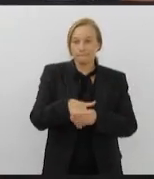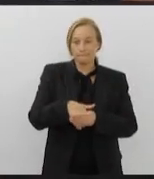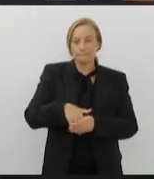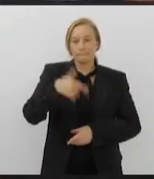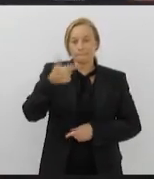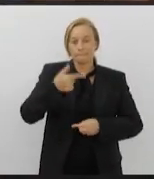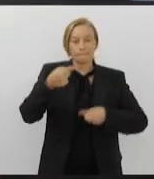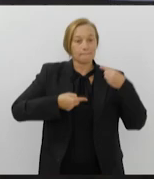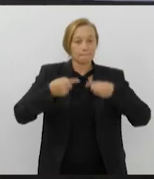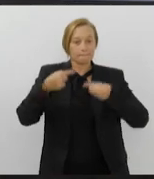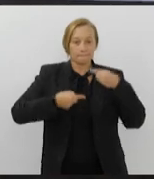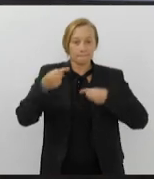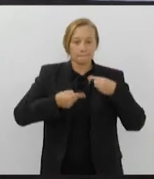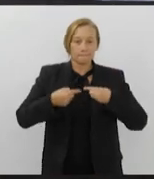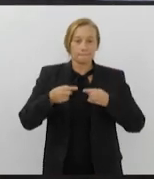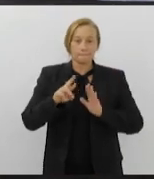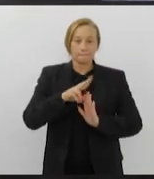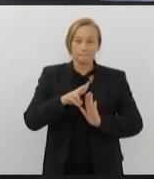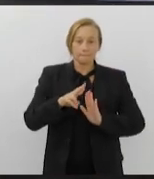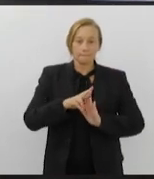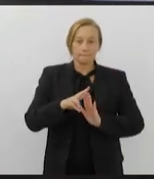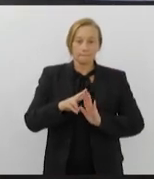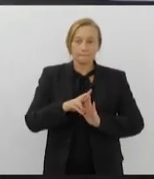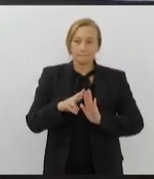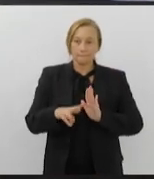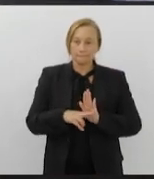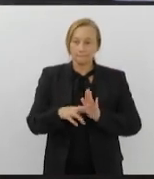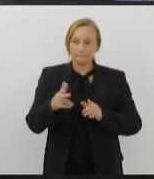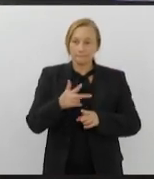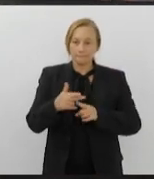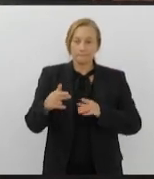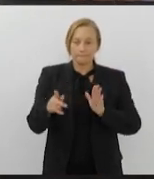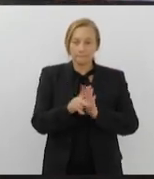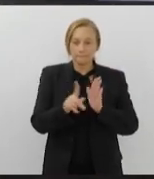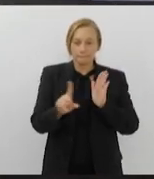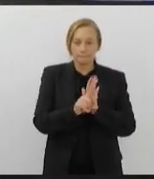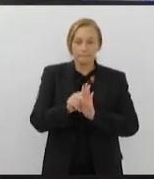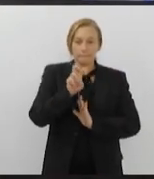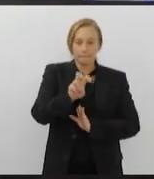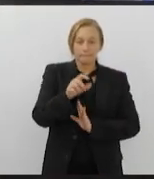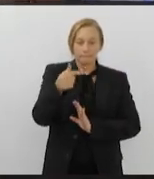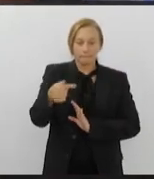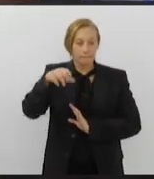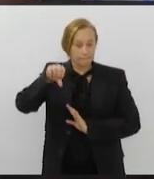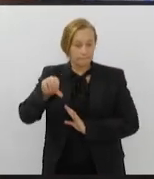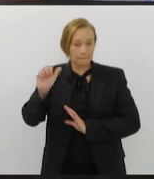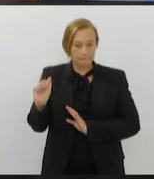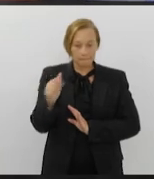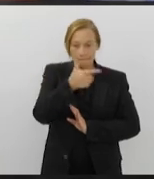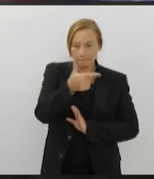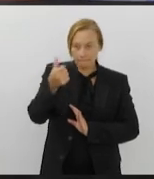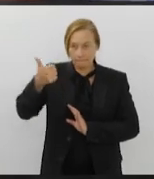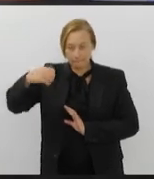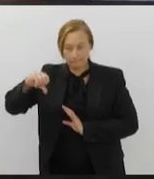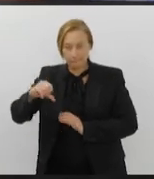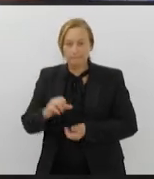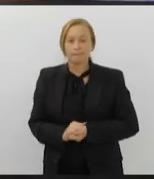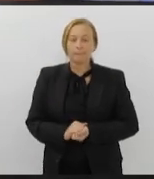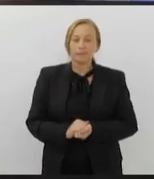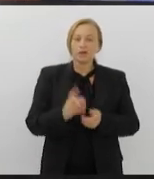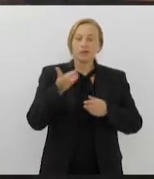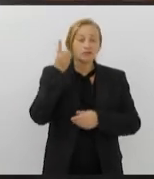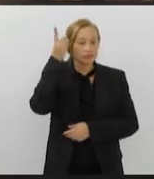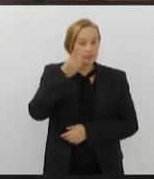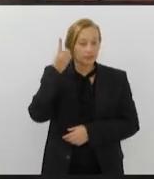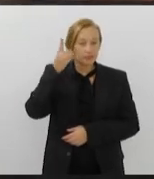segunda discussão, redação do vencido. Projeto de lei número 579-A de 2019, de autoria do